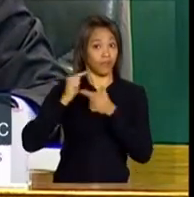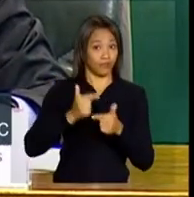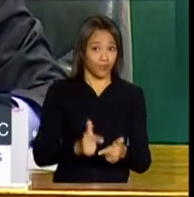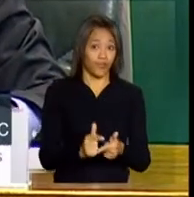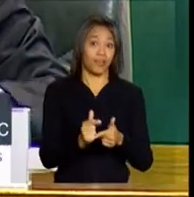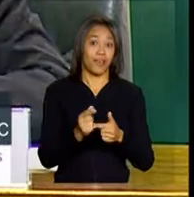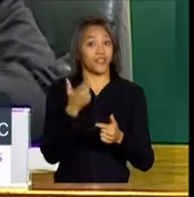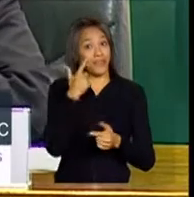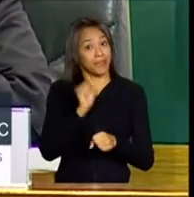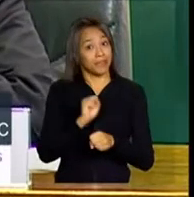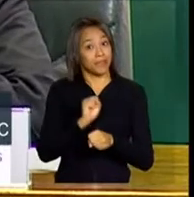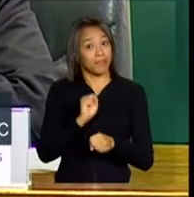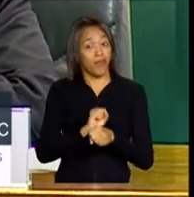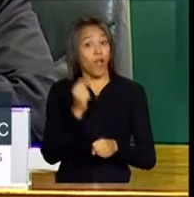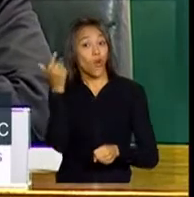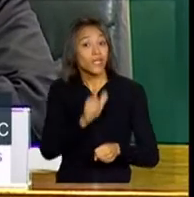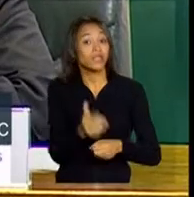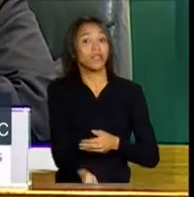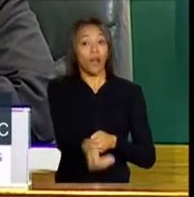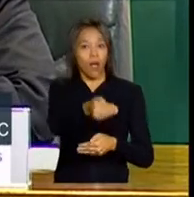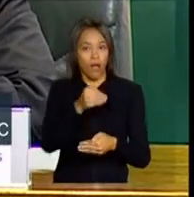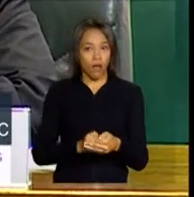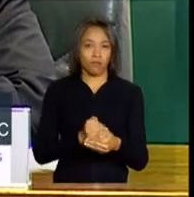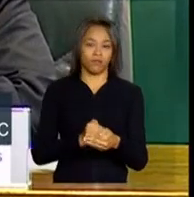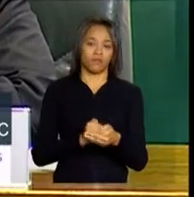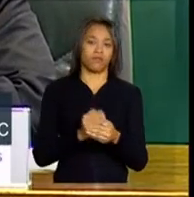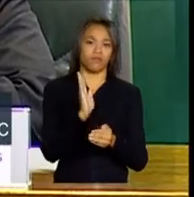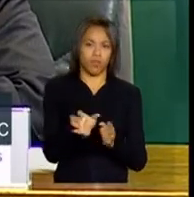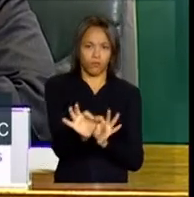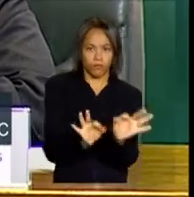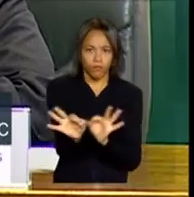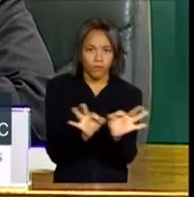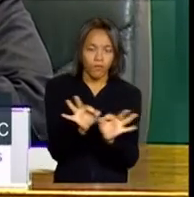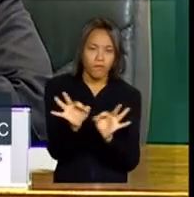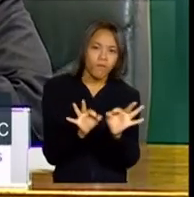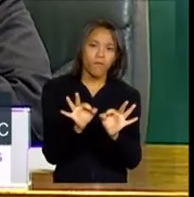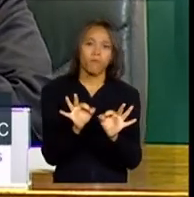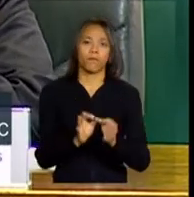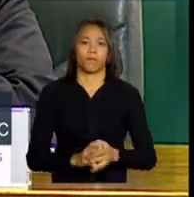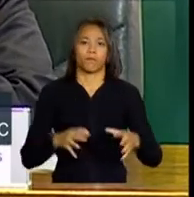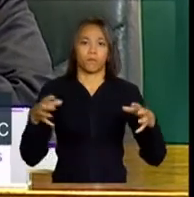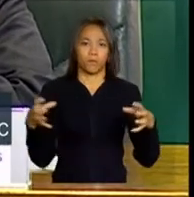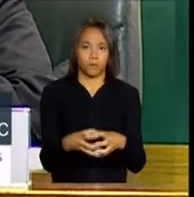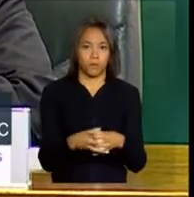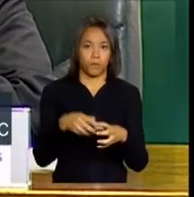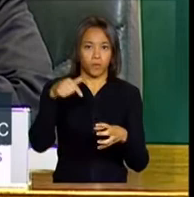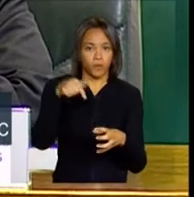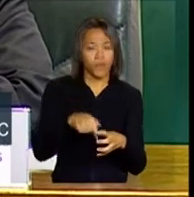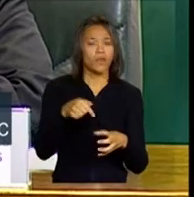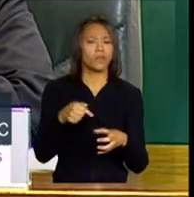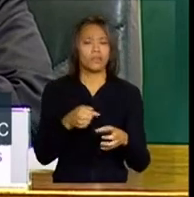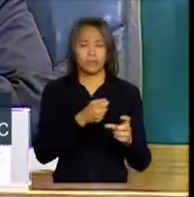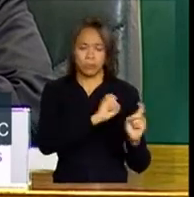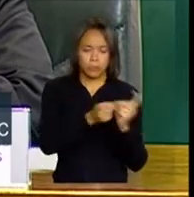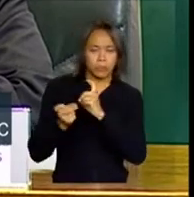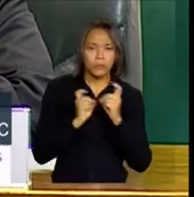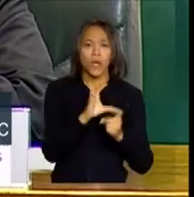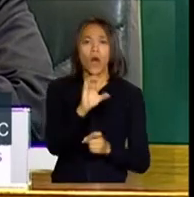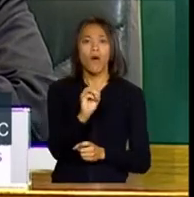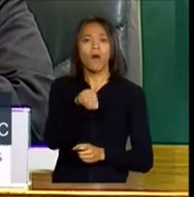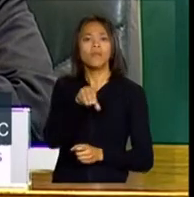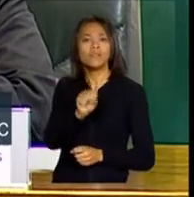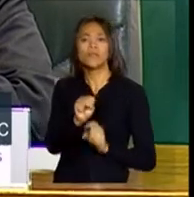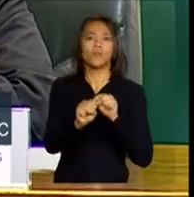para que isso aconteça antes do previsto falar do sistema de solução de controversas da OMC